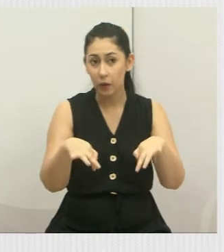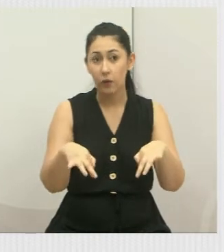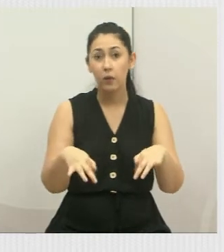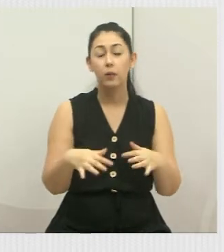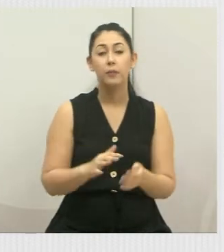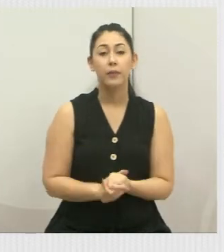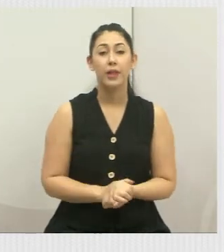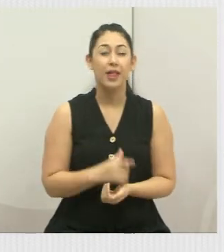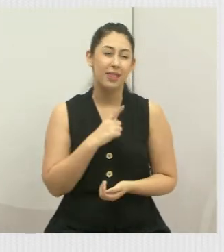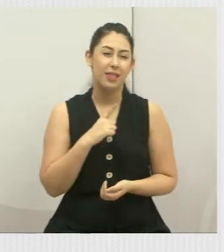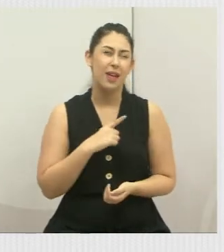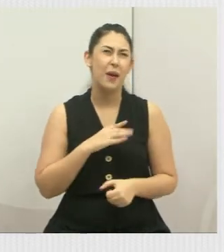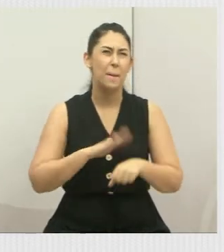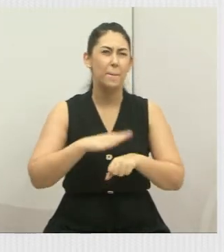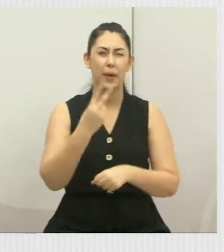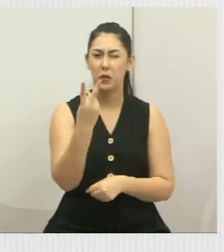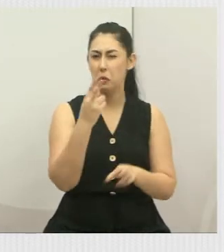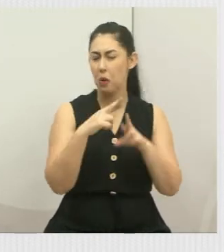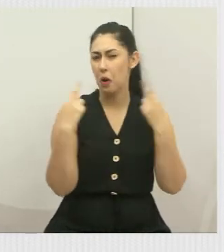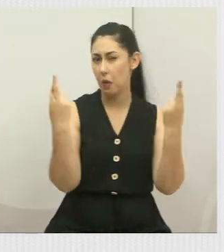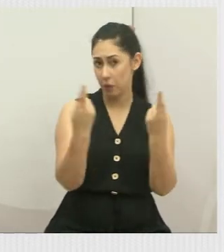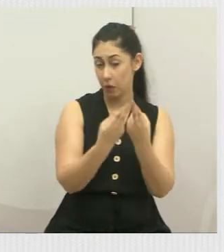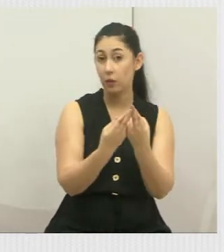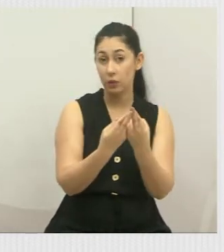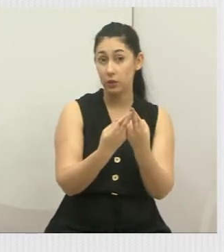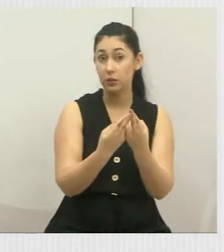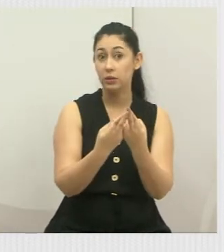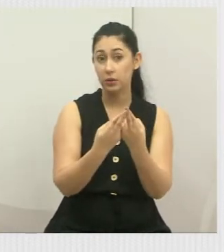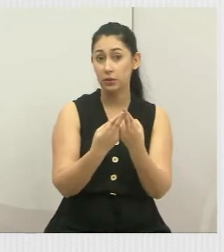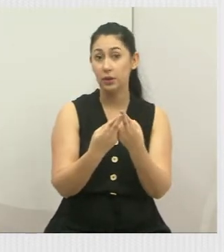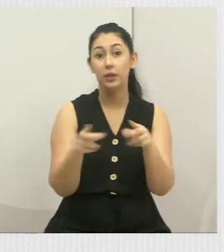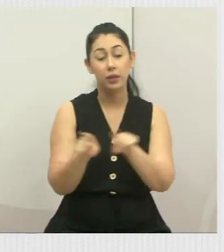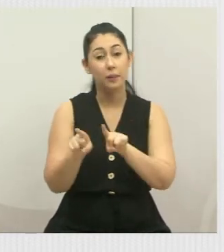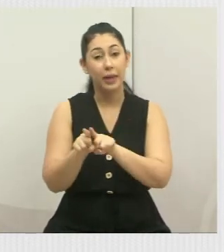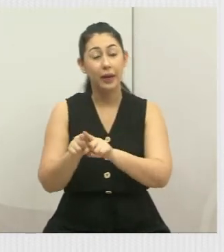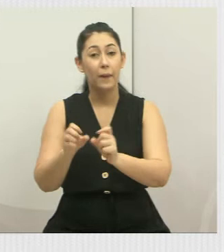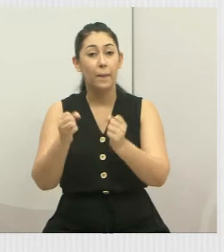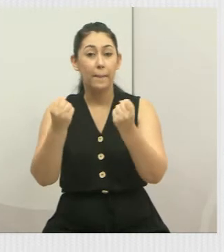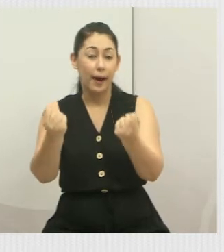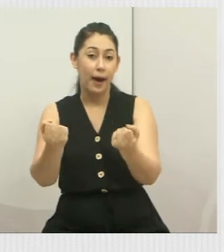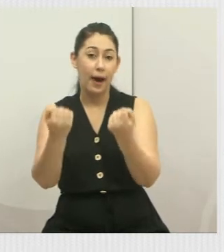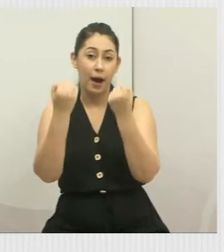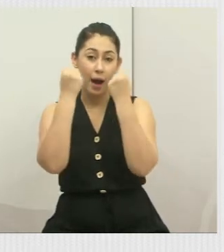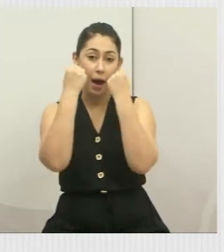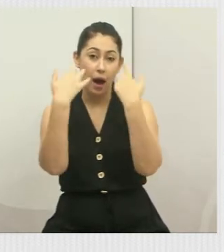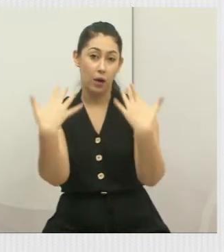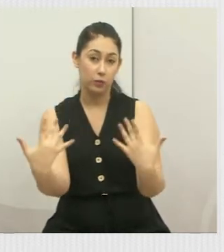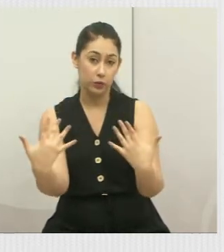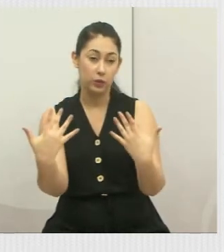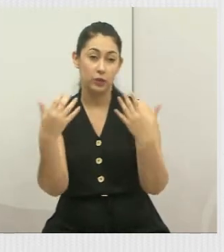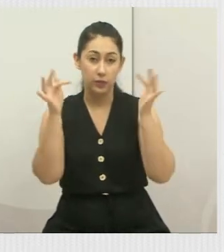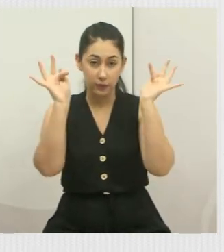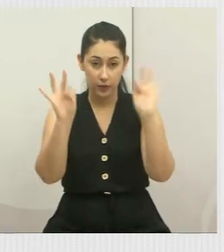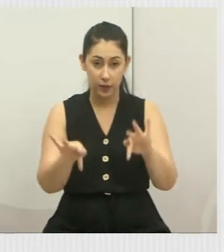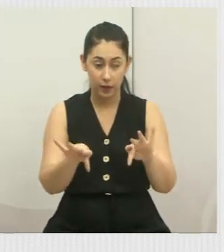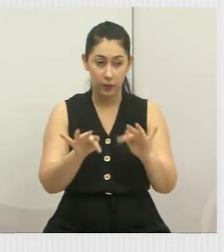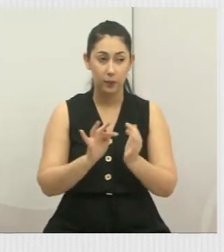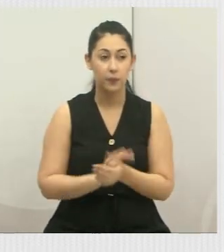ainda mais 2 reuniões, que é a segunda consulta pública e a audiência final do plano, ok?